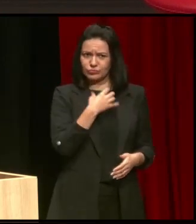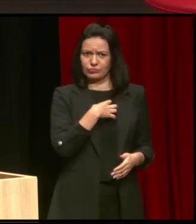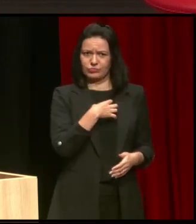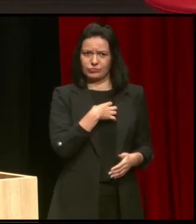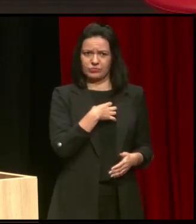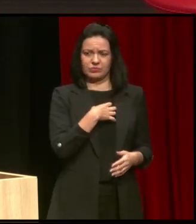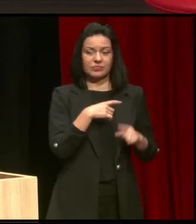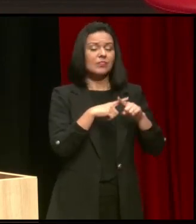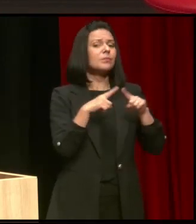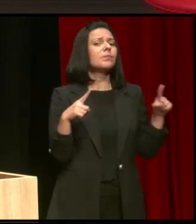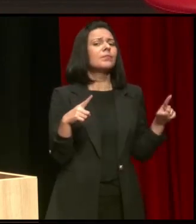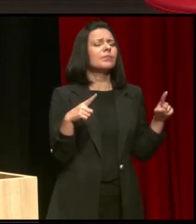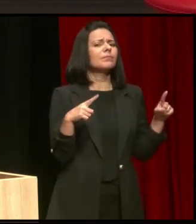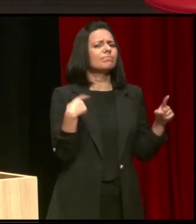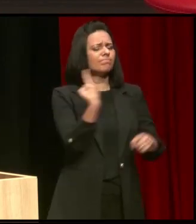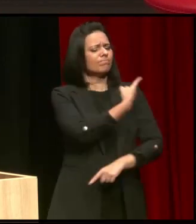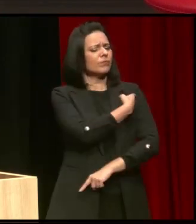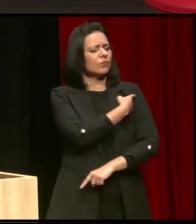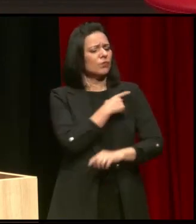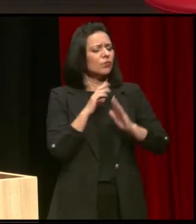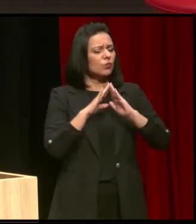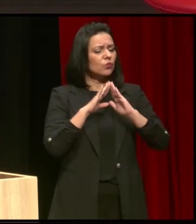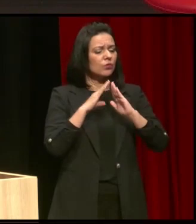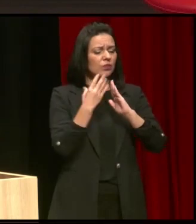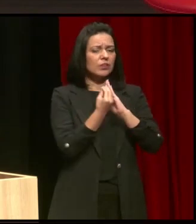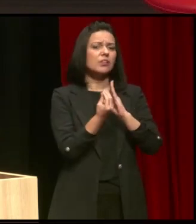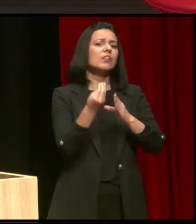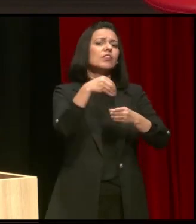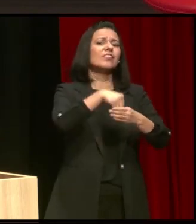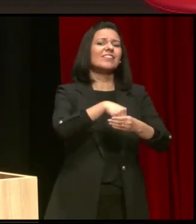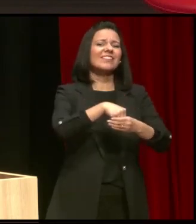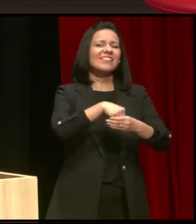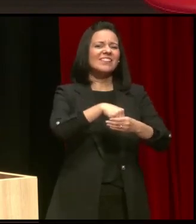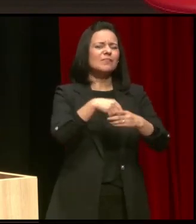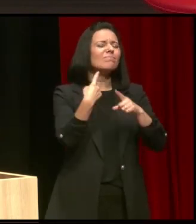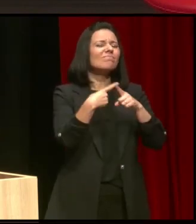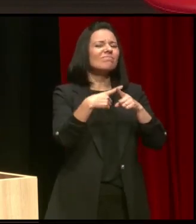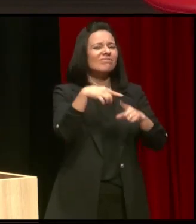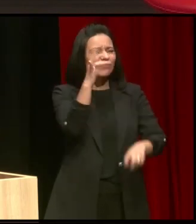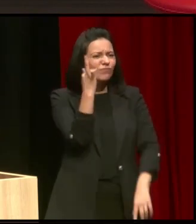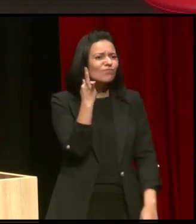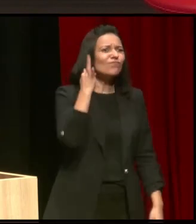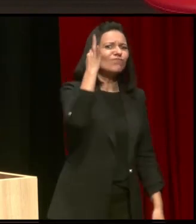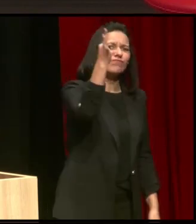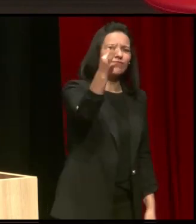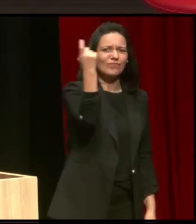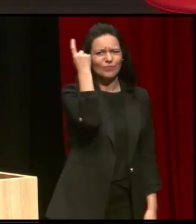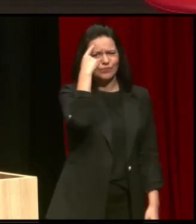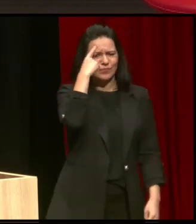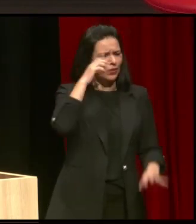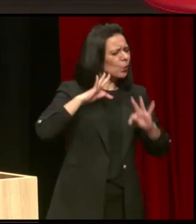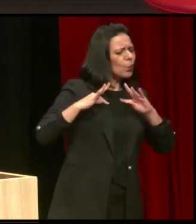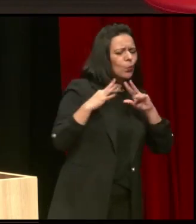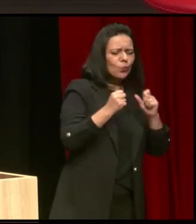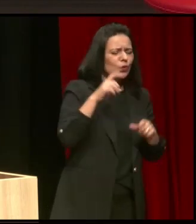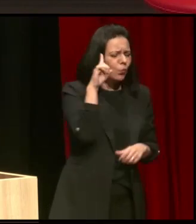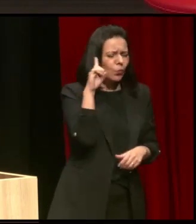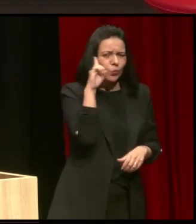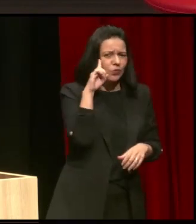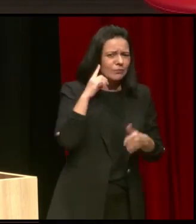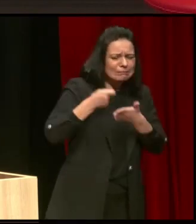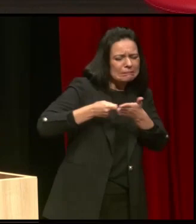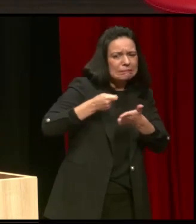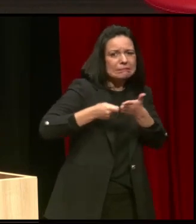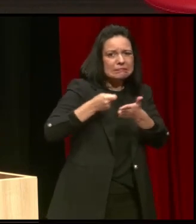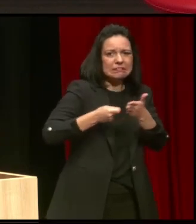tudo que a gente faz na igreja é por causa daquele dia. Tudo, tudo. E vou